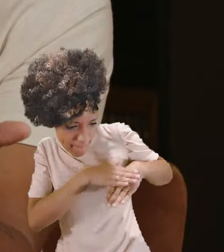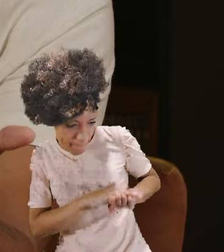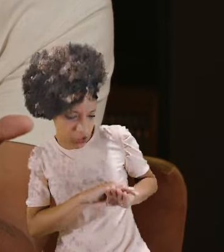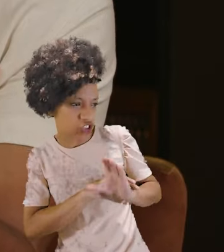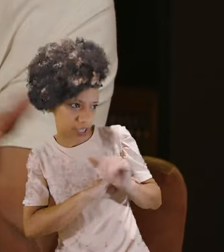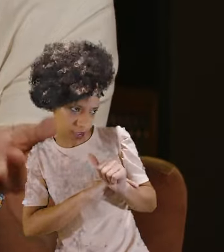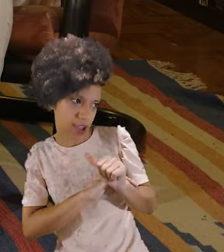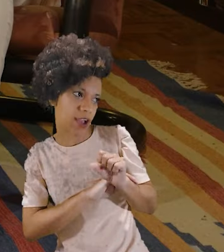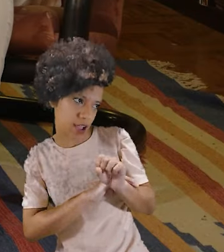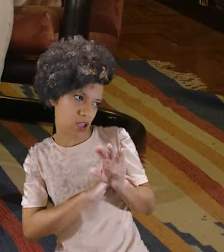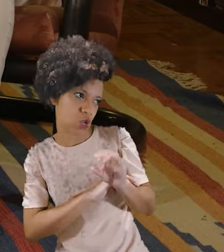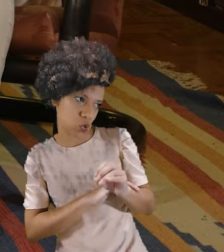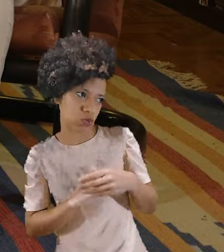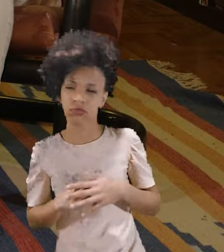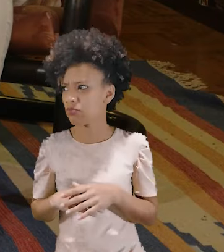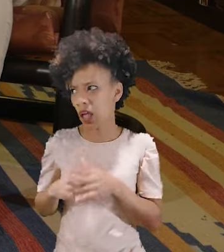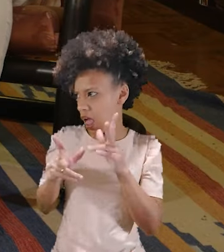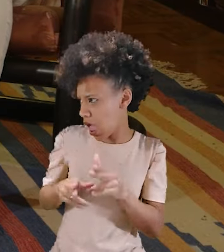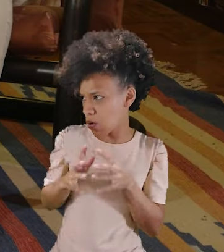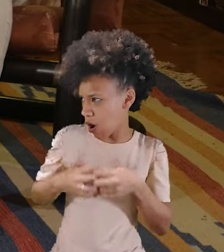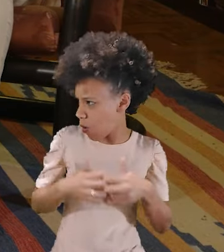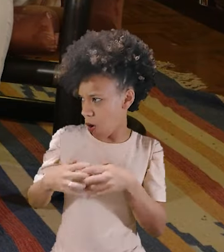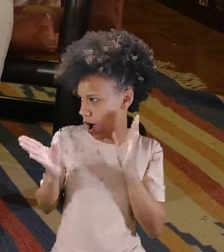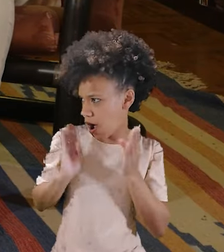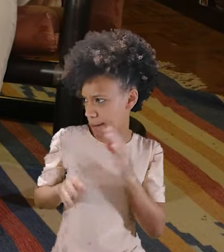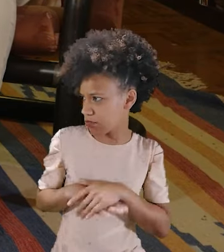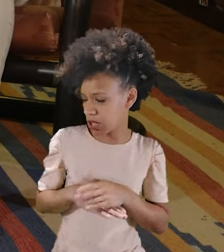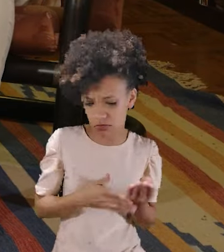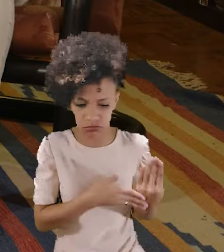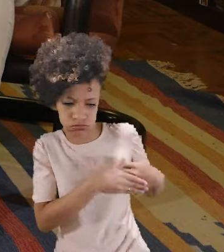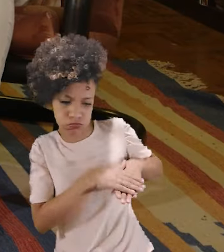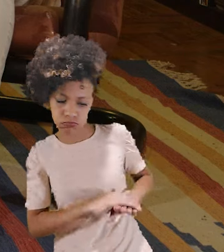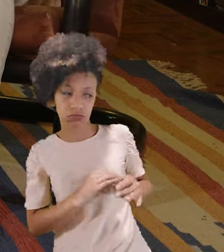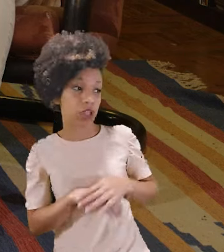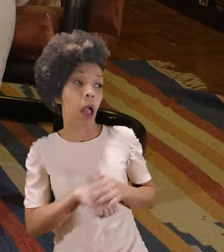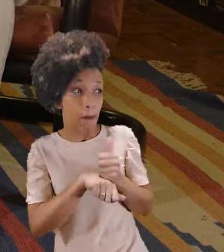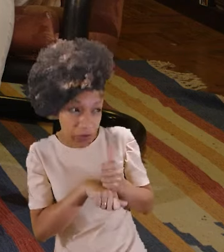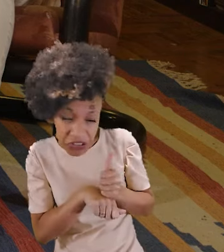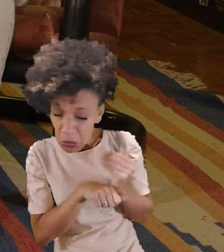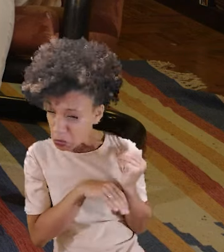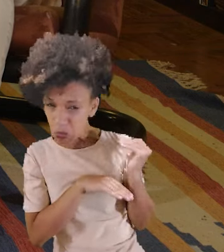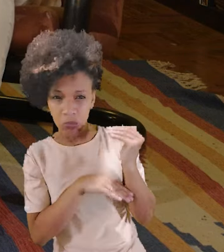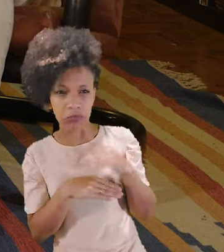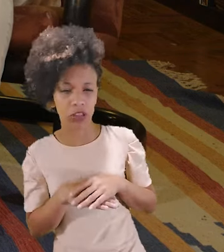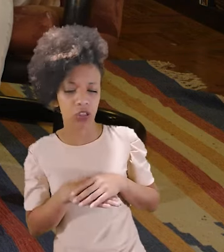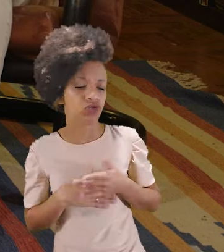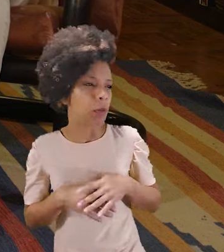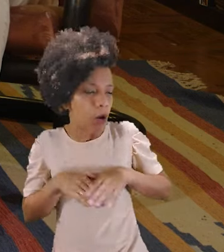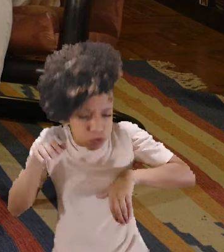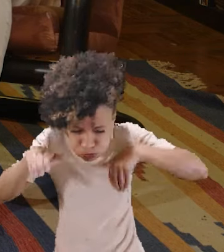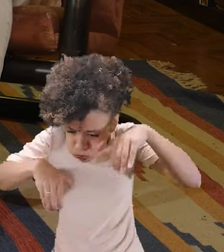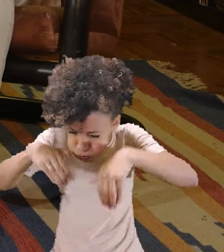do casco né isso acontece chegou o cara tem a carga dele ele leva a drogas às vezes com dinheiro negócio profissional para caraca né poxa o